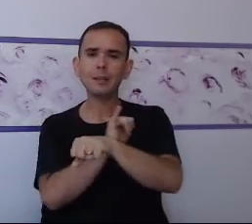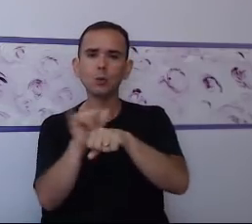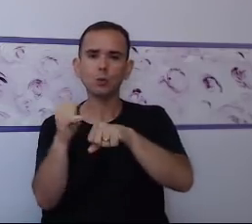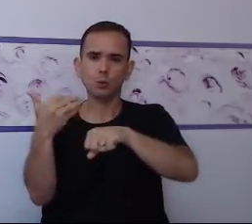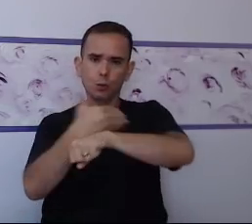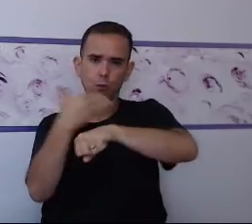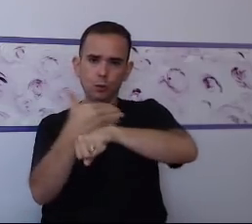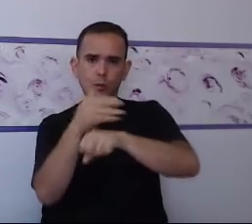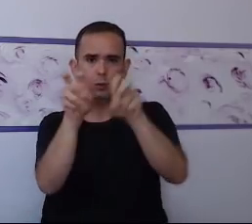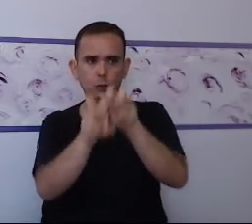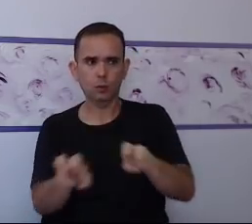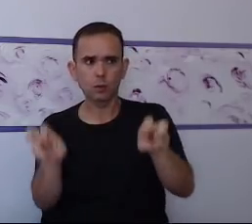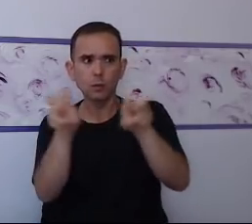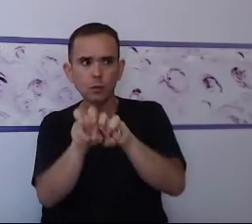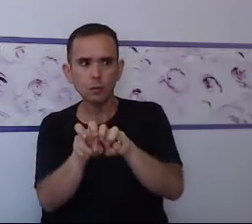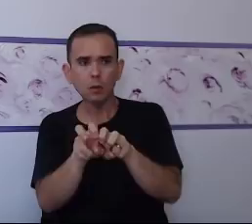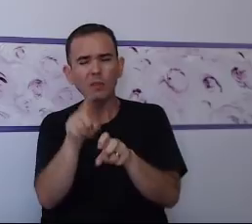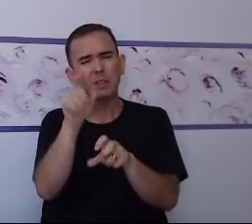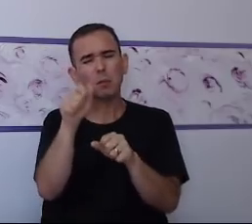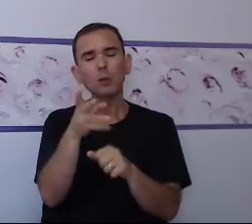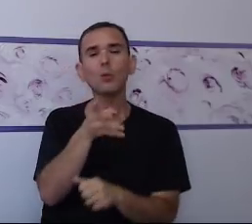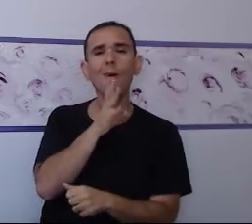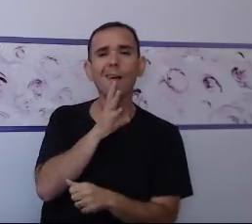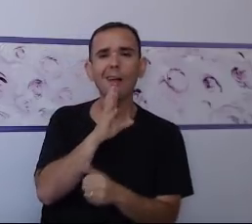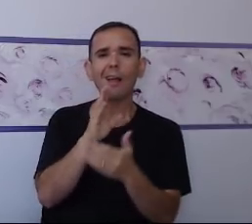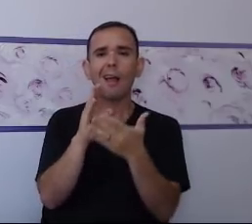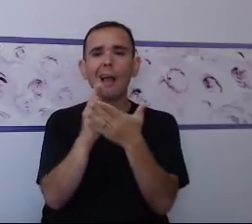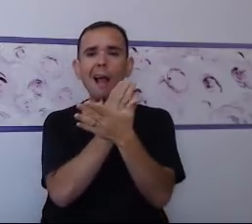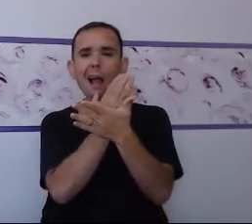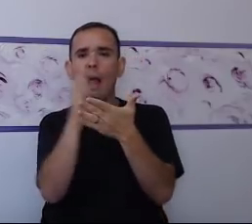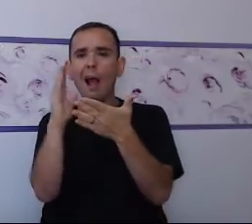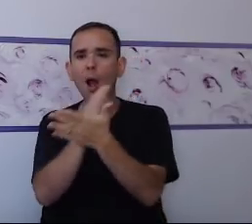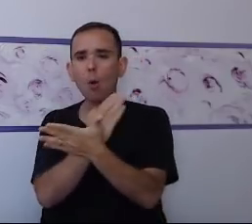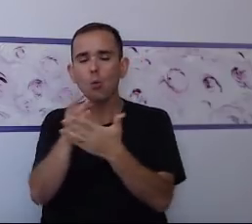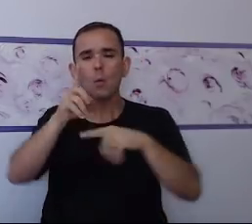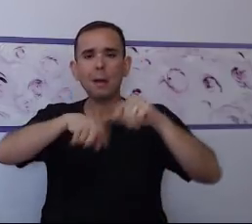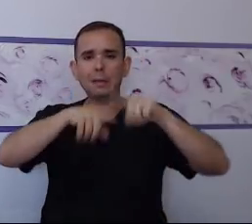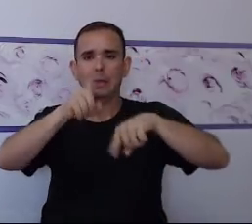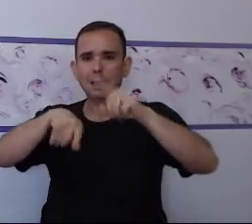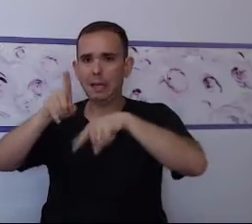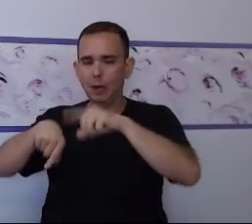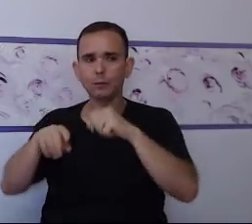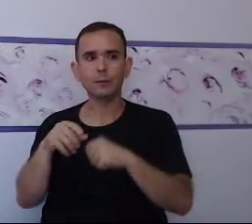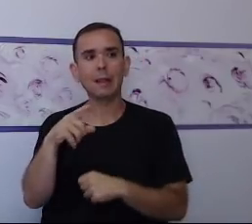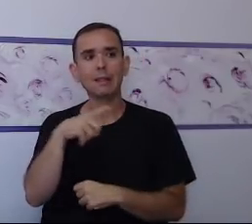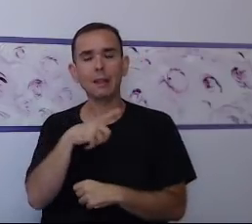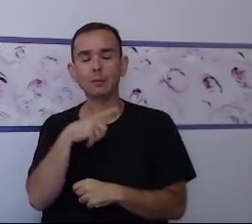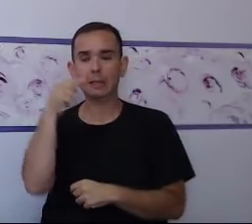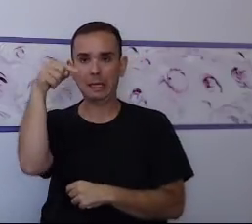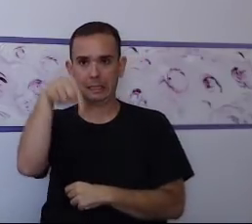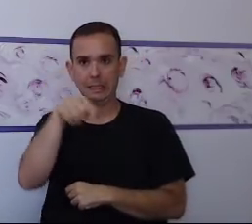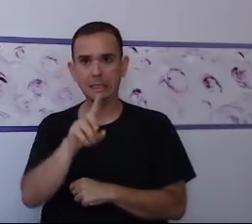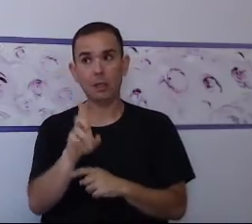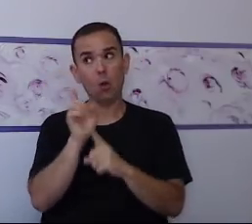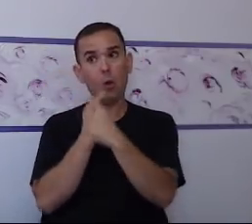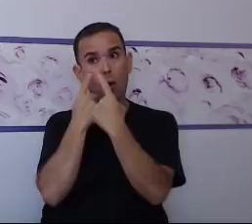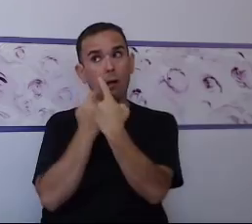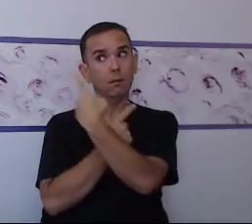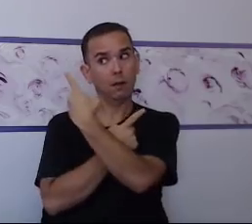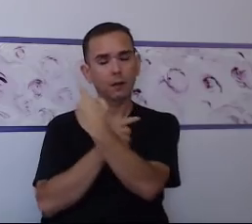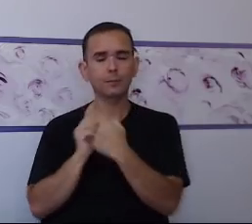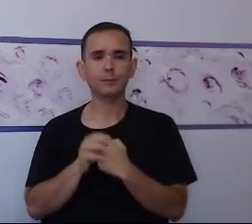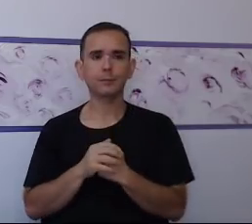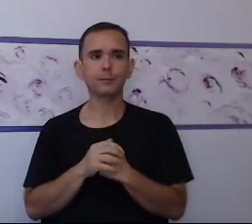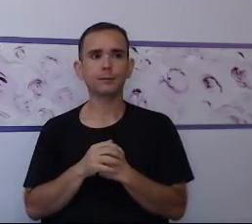computador, vocês já devem conhecer alguns equipamentos. Nós temos aqui, ó, vou mostrar para vocês.